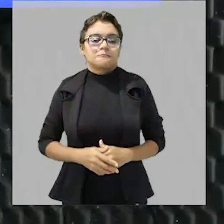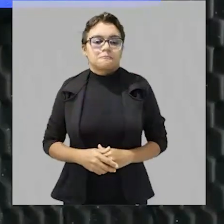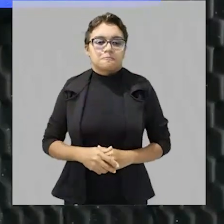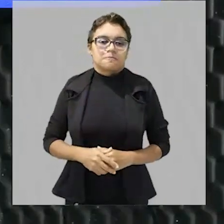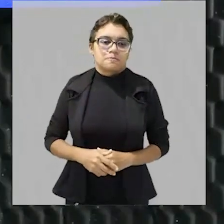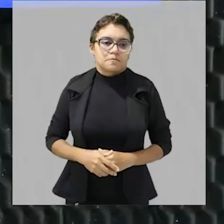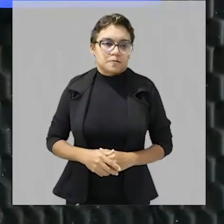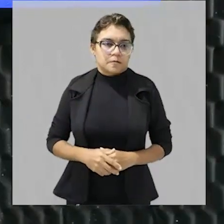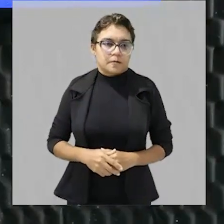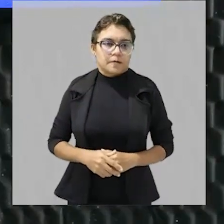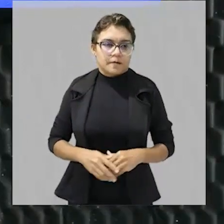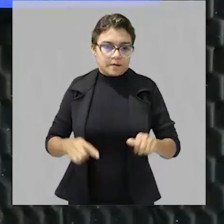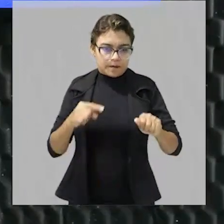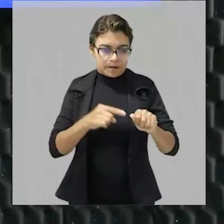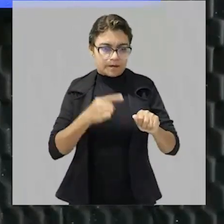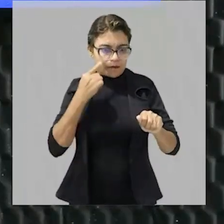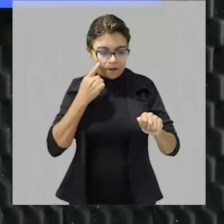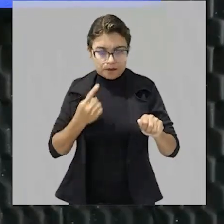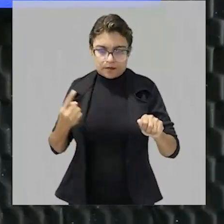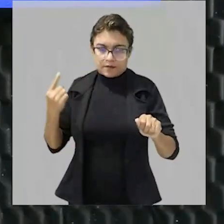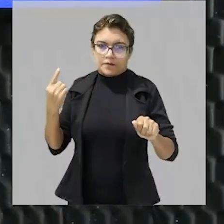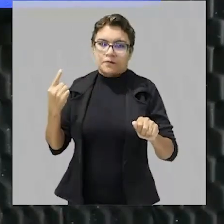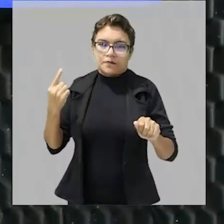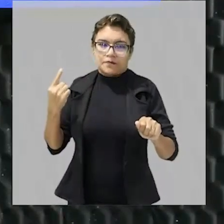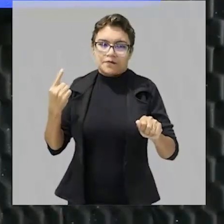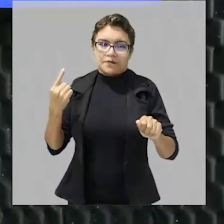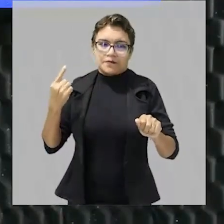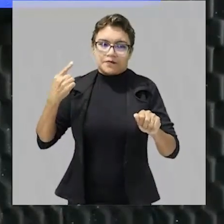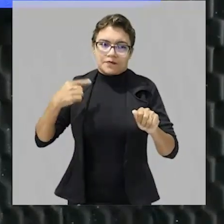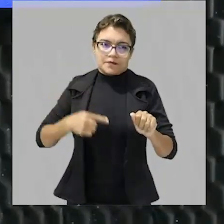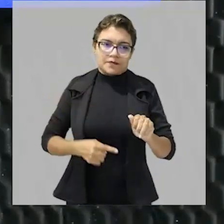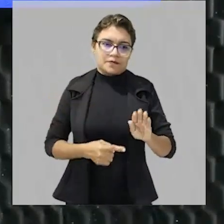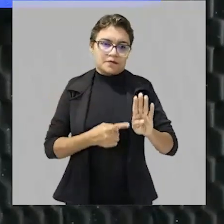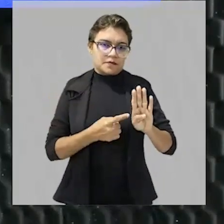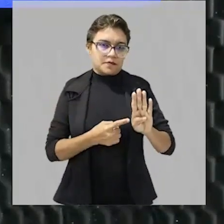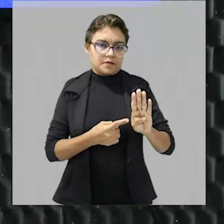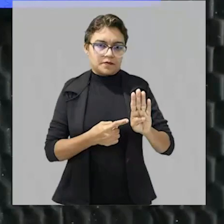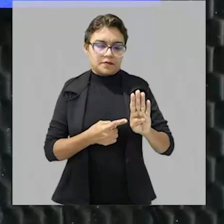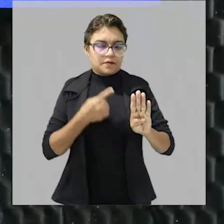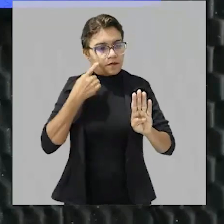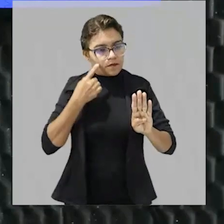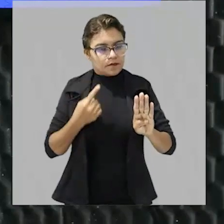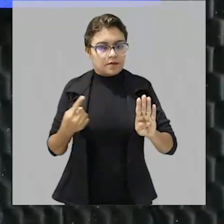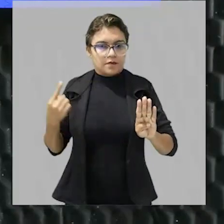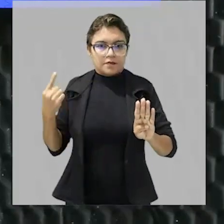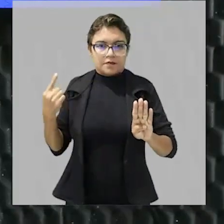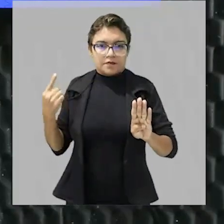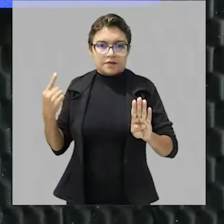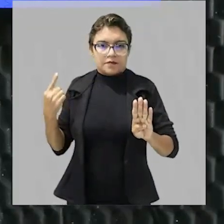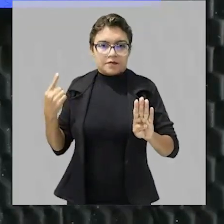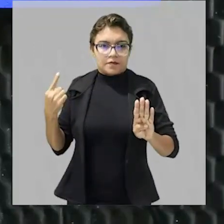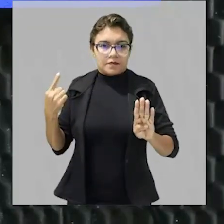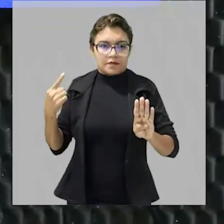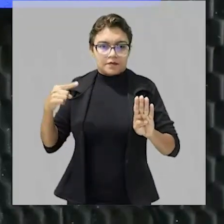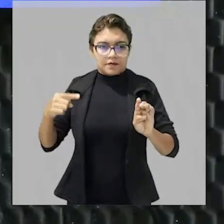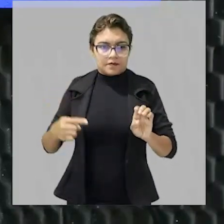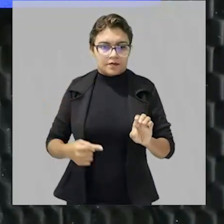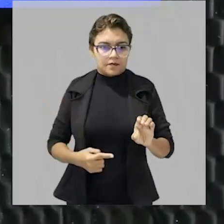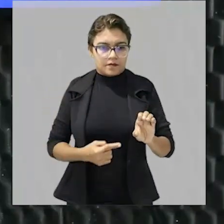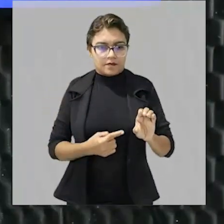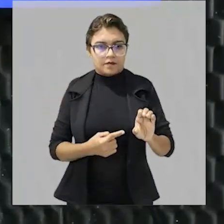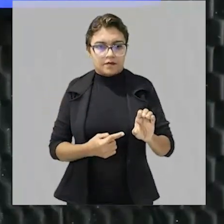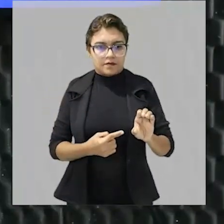sentidos respectivos. Ou seja, no primeiro sentido, vou voltar aqui, estilo próprio, da Vera,